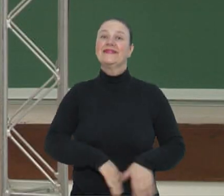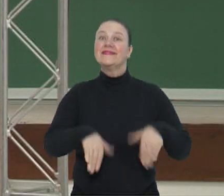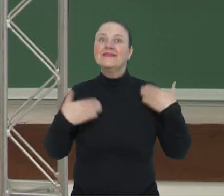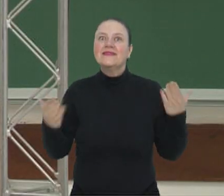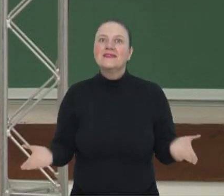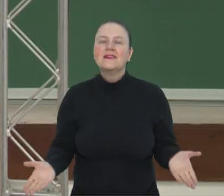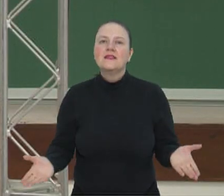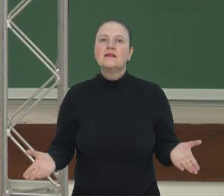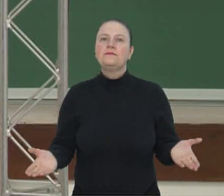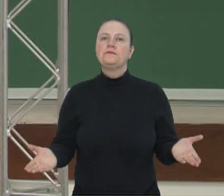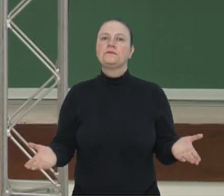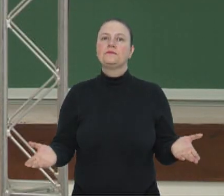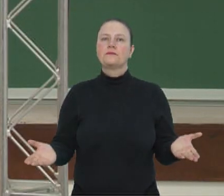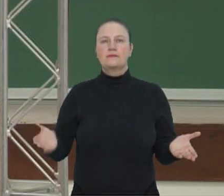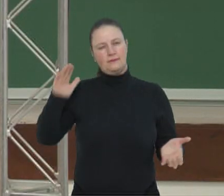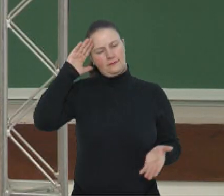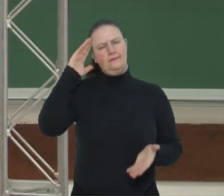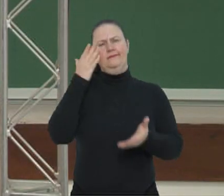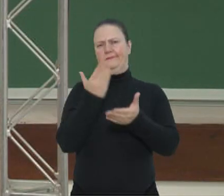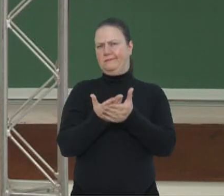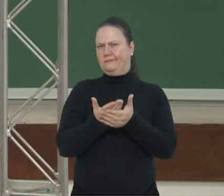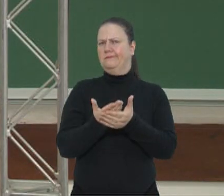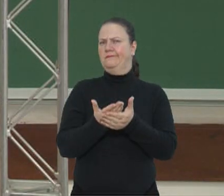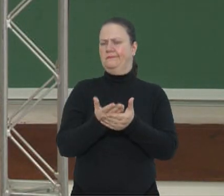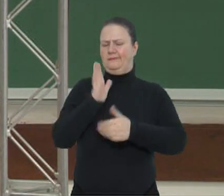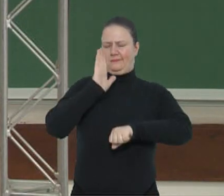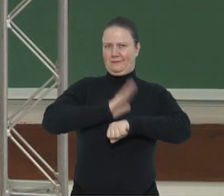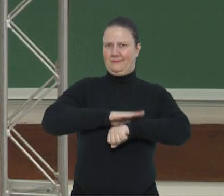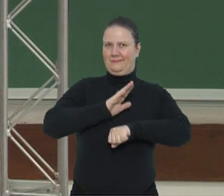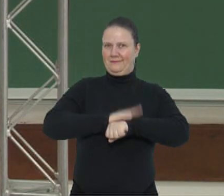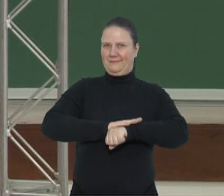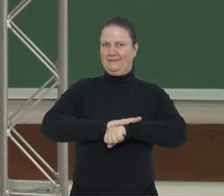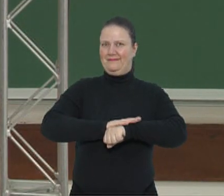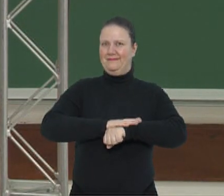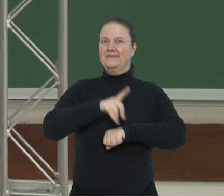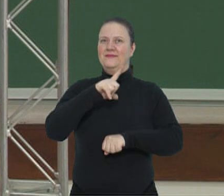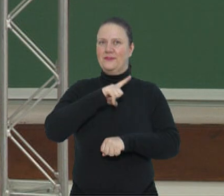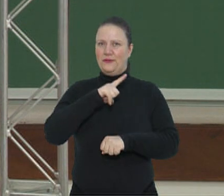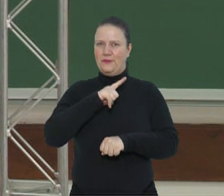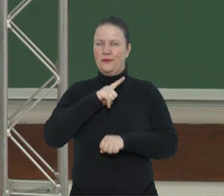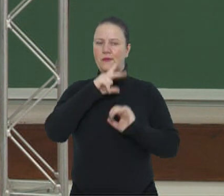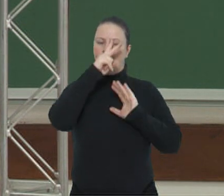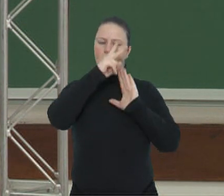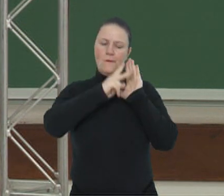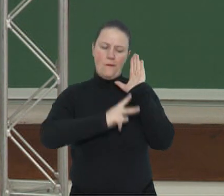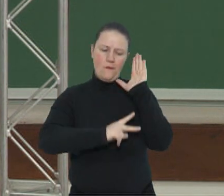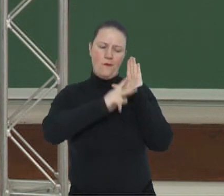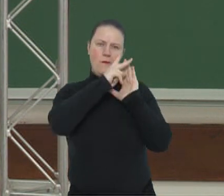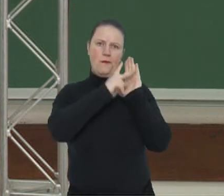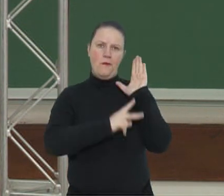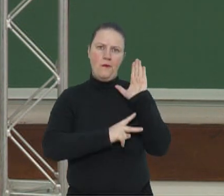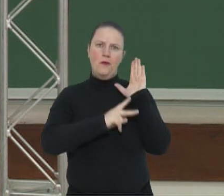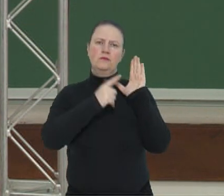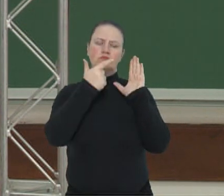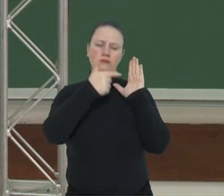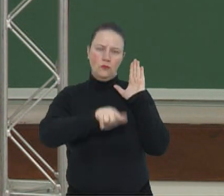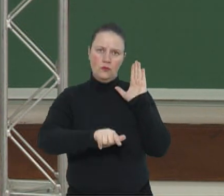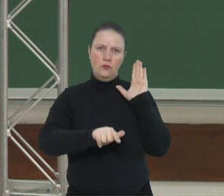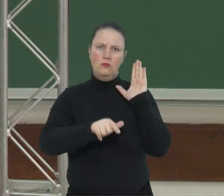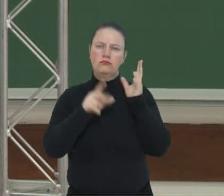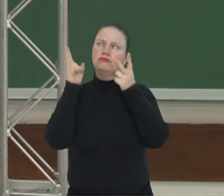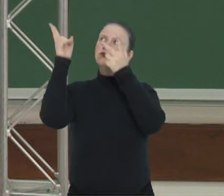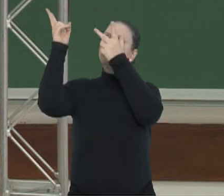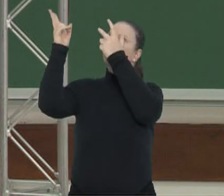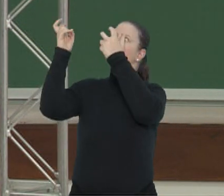E aí, pessoal, acredito que vocês tenham tido tempo de reler aqui os 6 versos, observar o que está